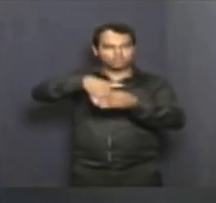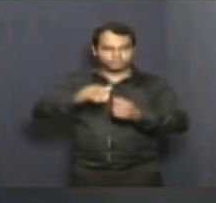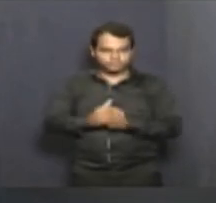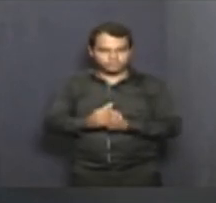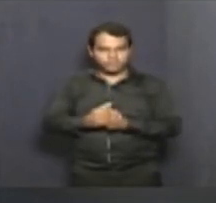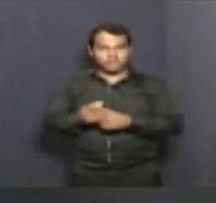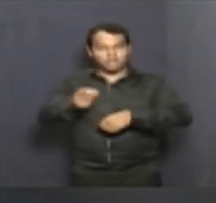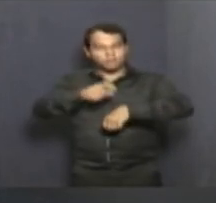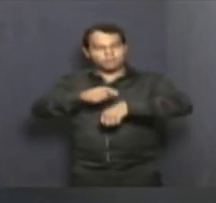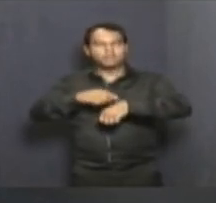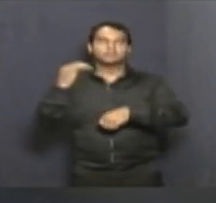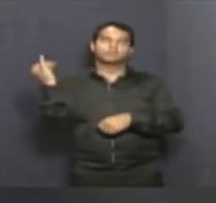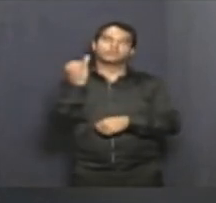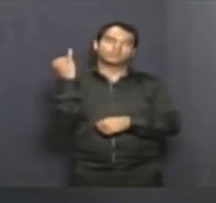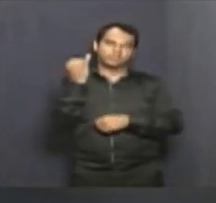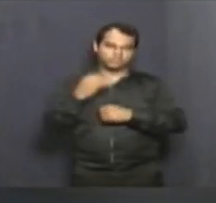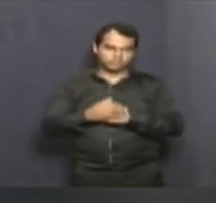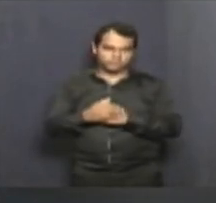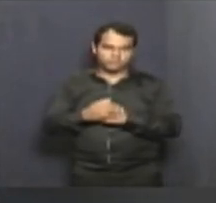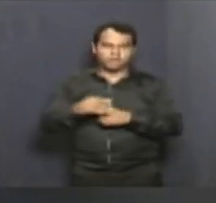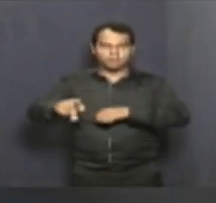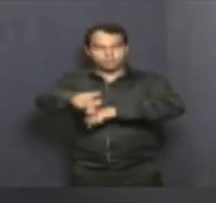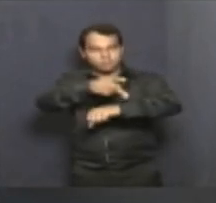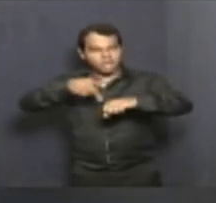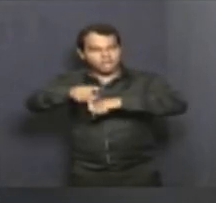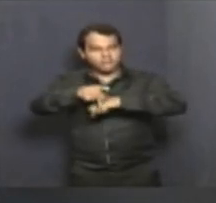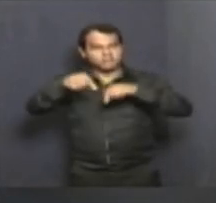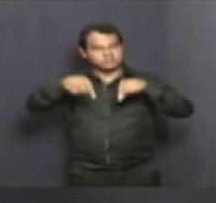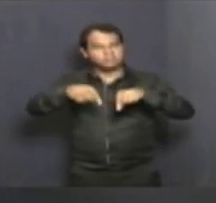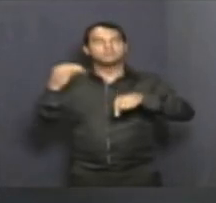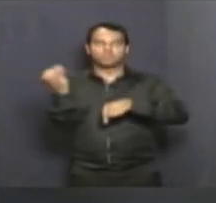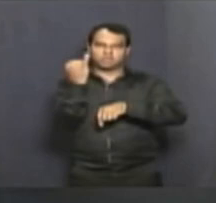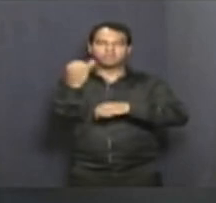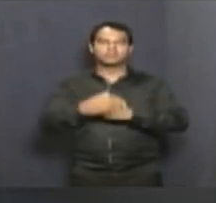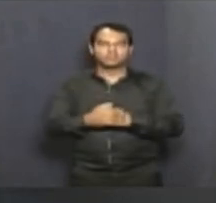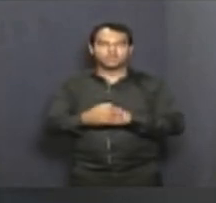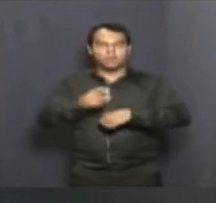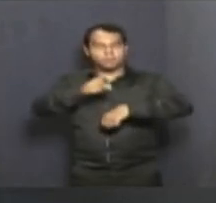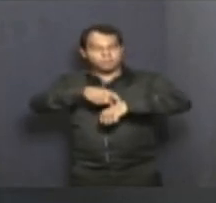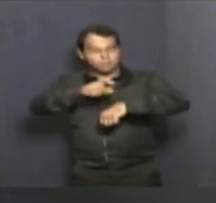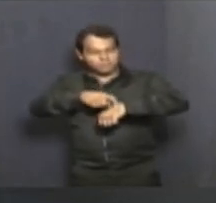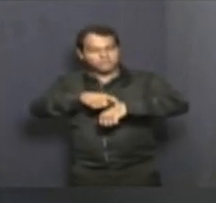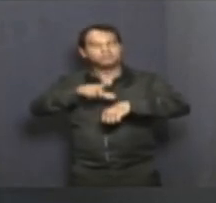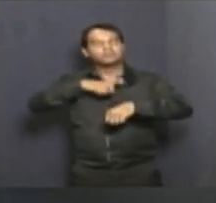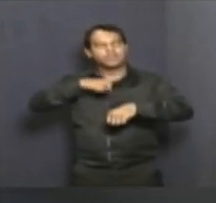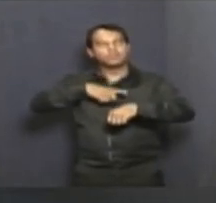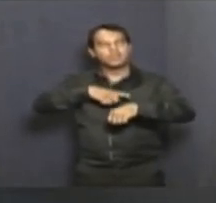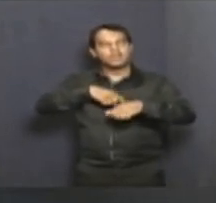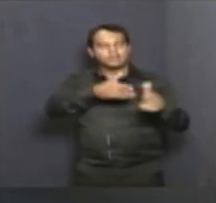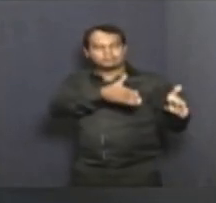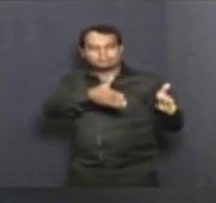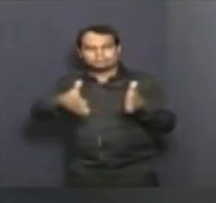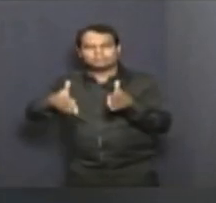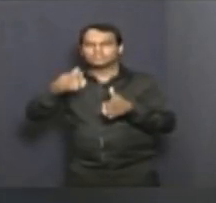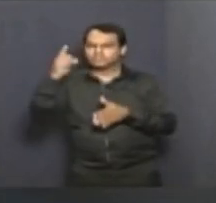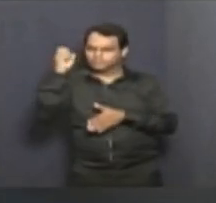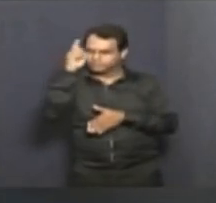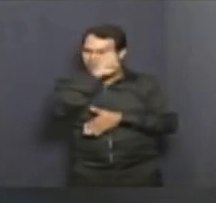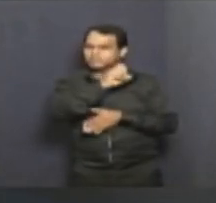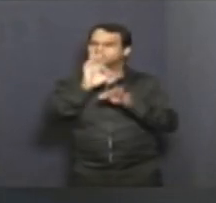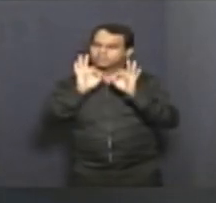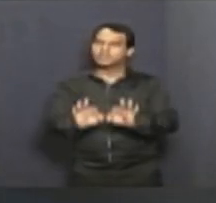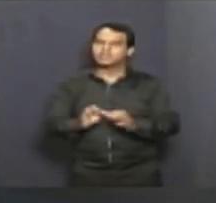importante para o nosso país momento onde passamos tempos difíceis com certeza é